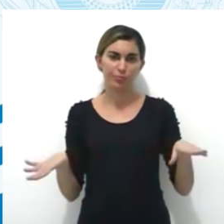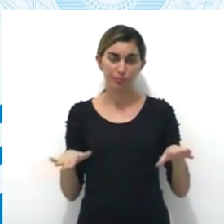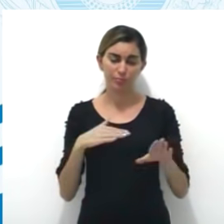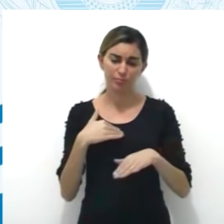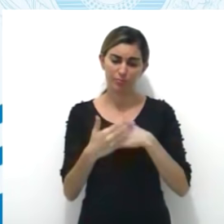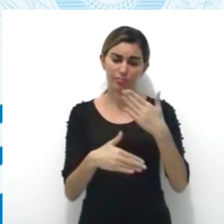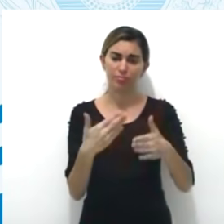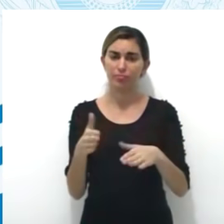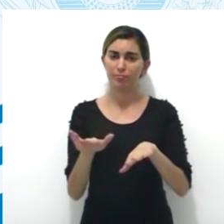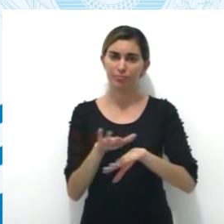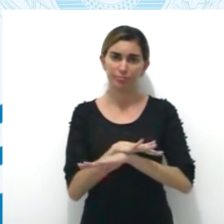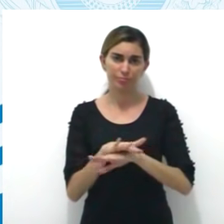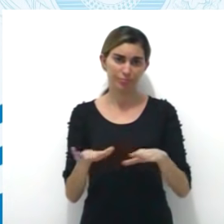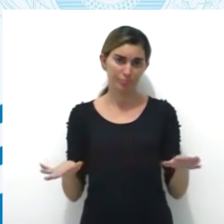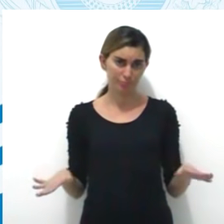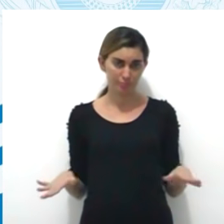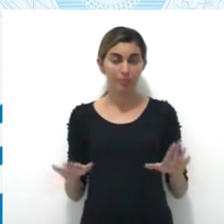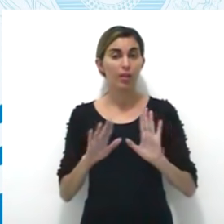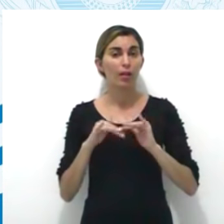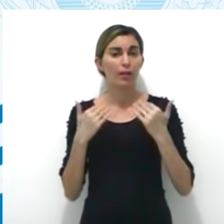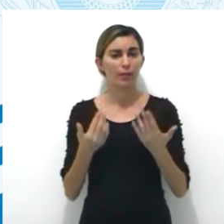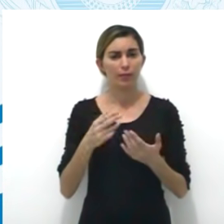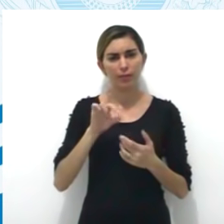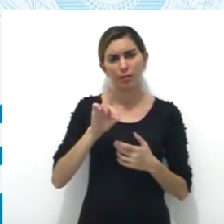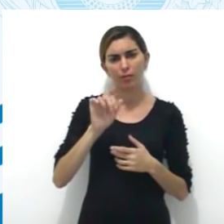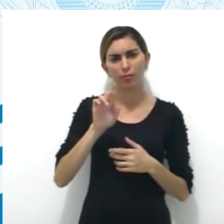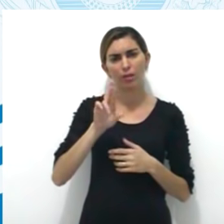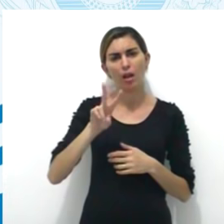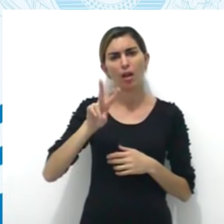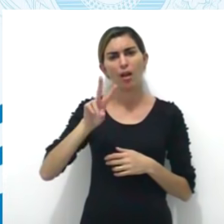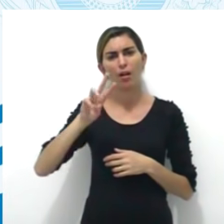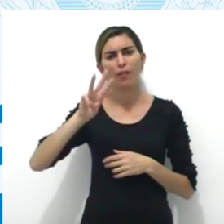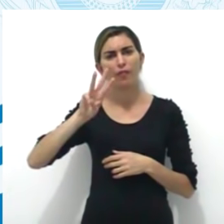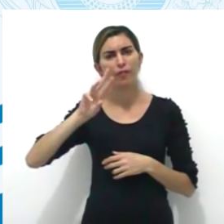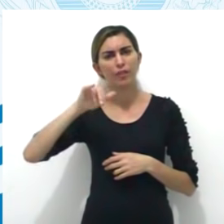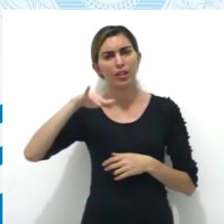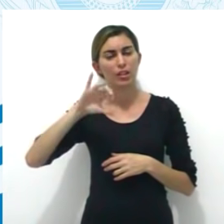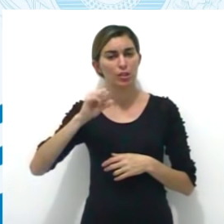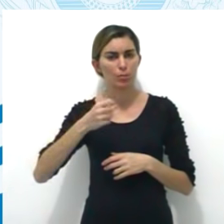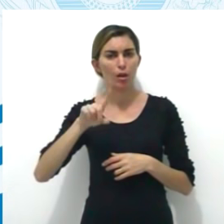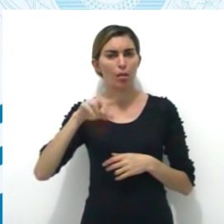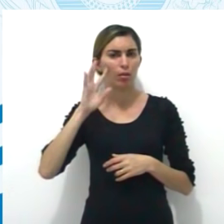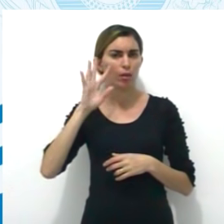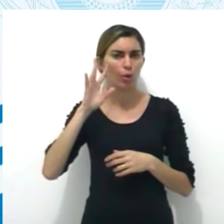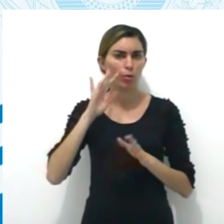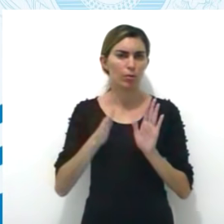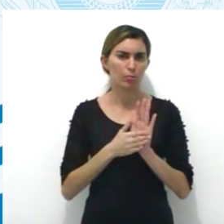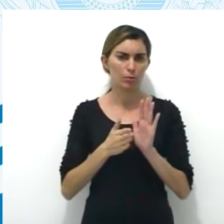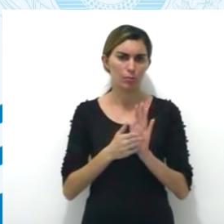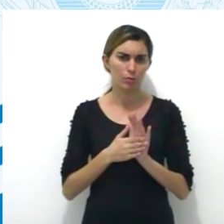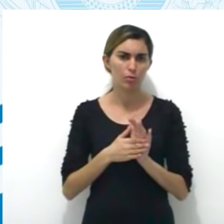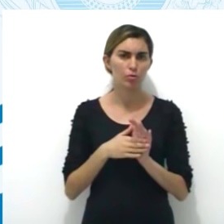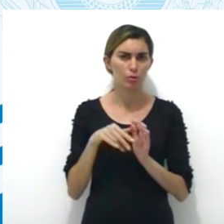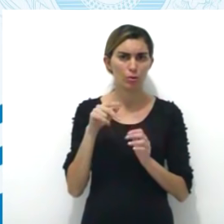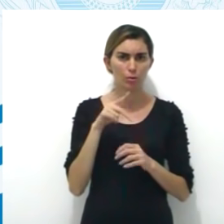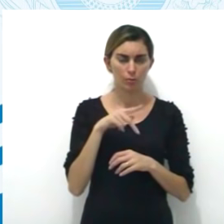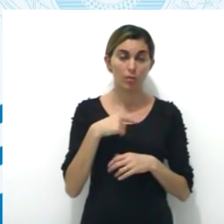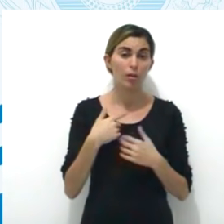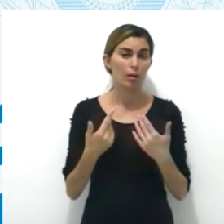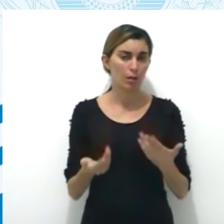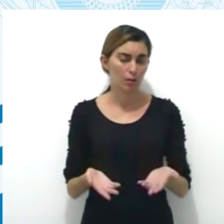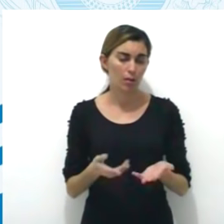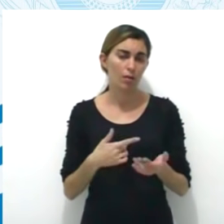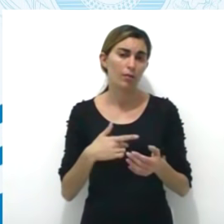não é? E a ser extintos, né? Então, o darwinismo, o que é o darwinismo? É uma teoria proposta, professor